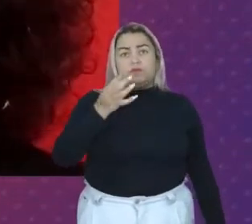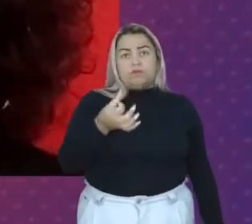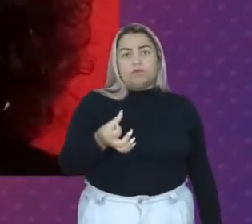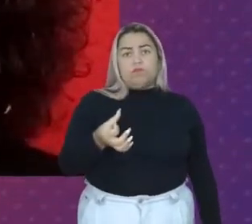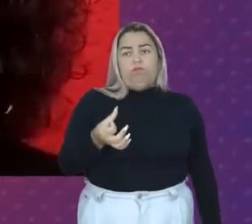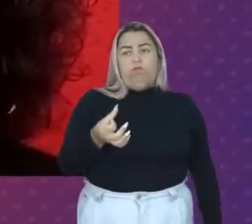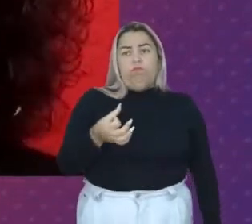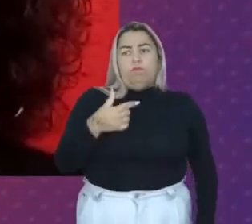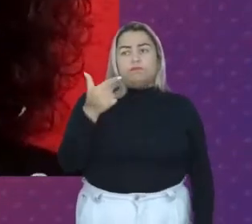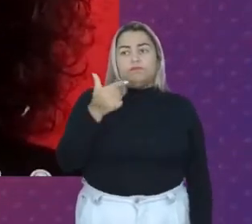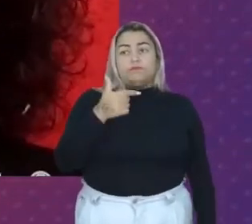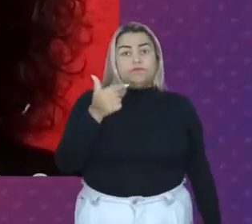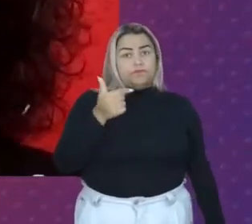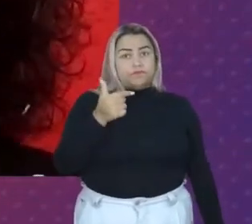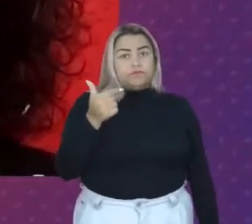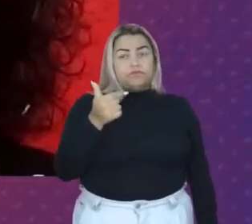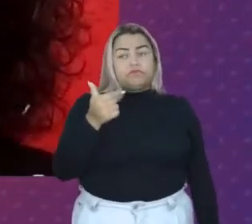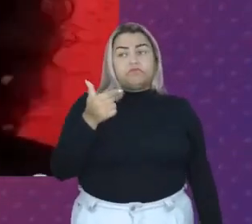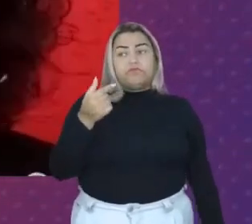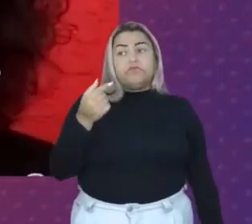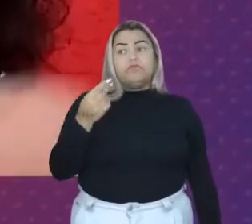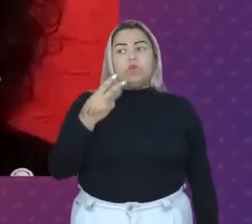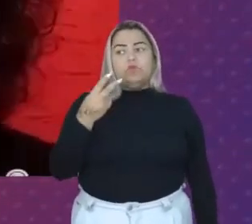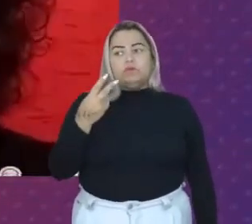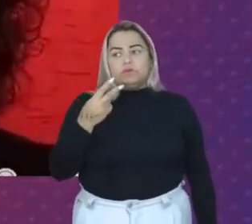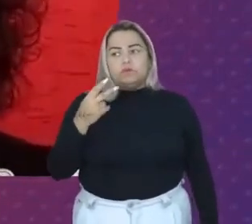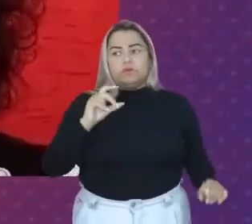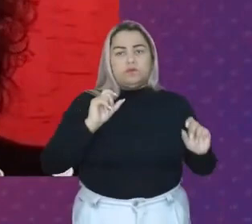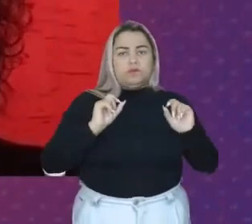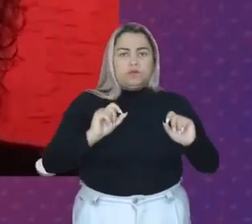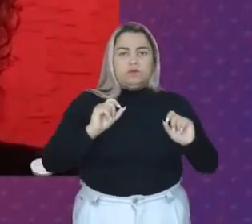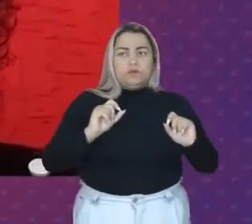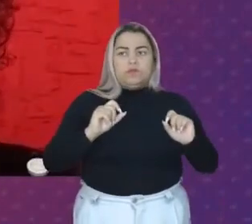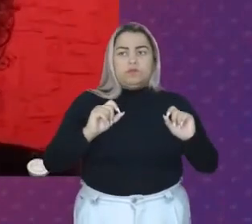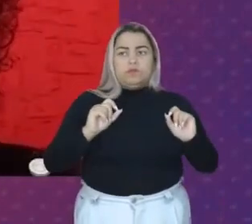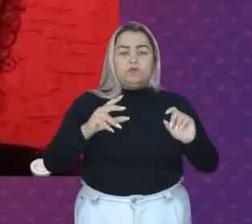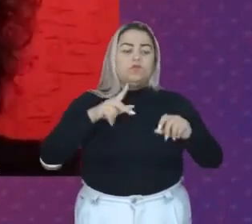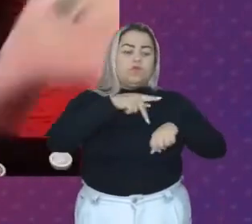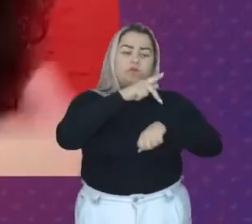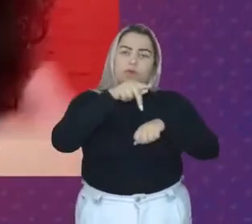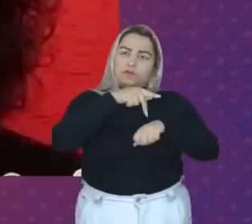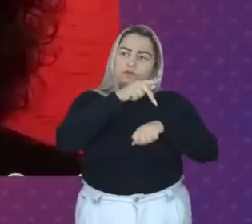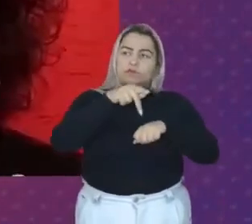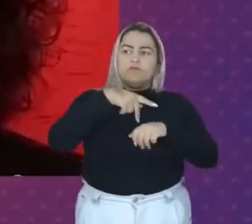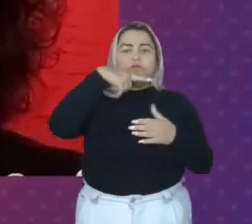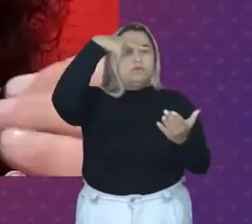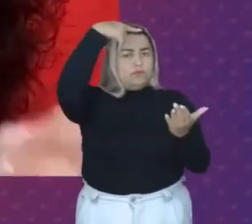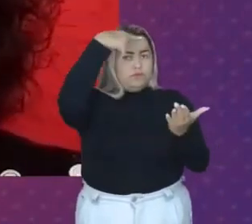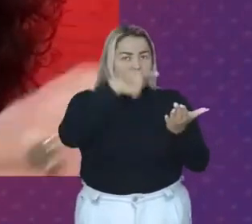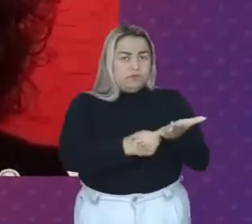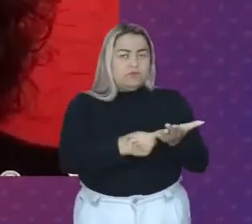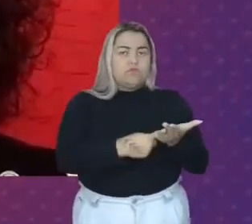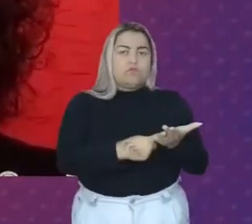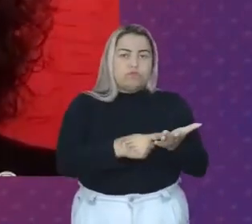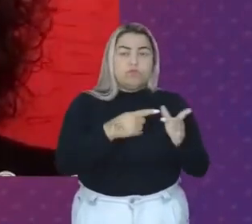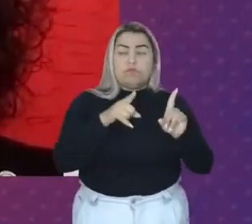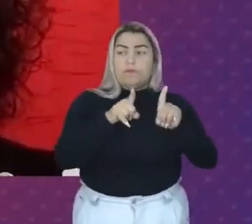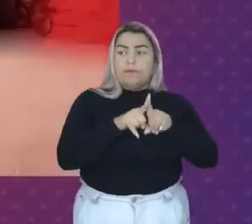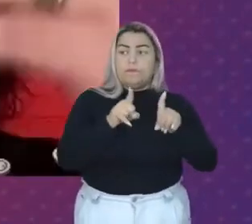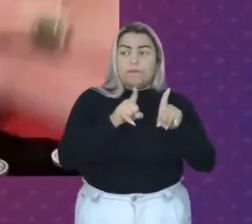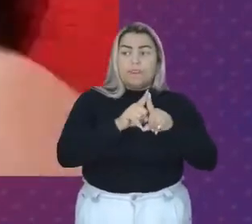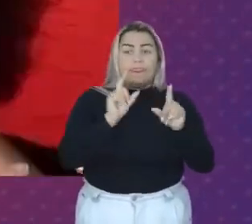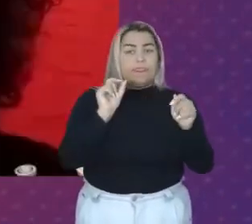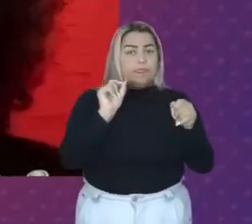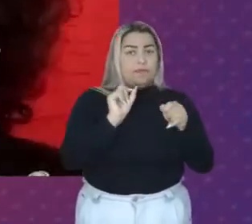assim, são dois tratados, né? A convenção, quando o país se compromete a fazer a